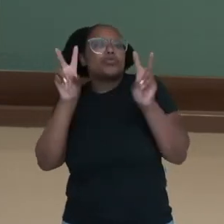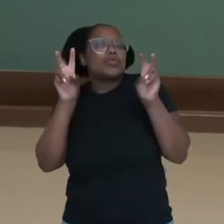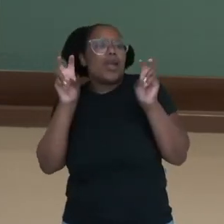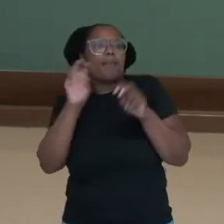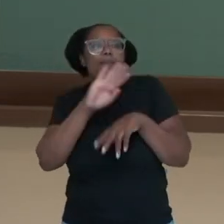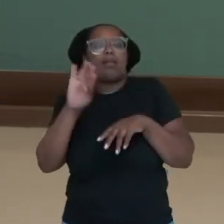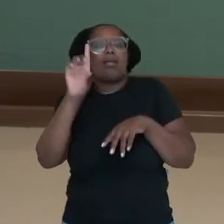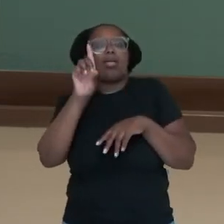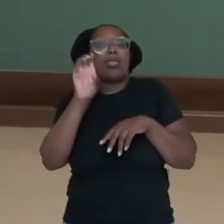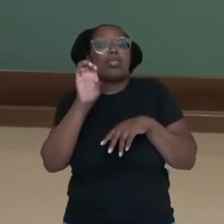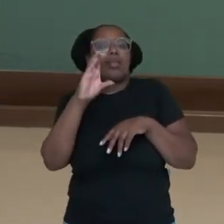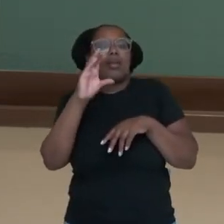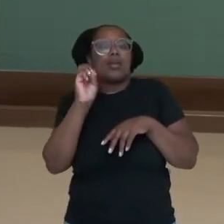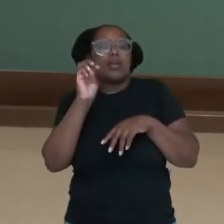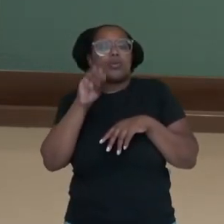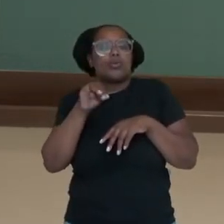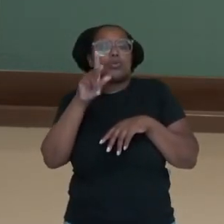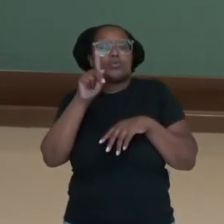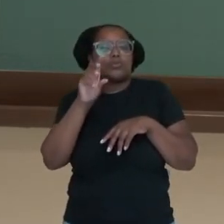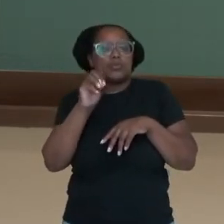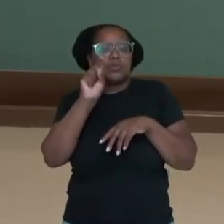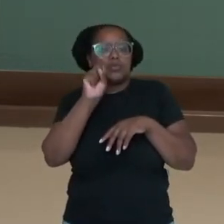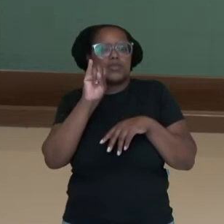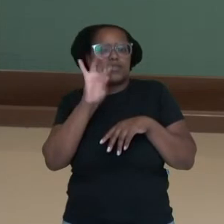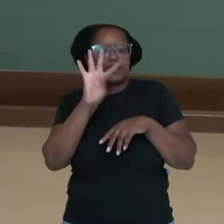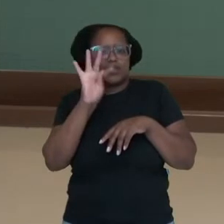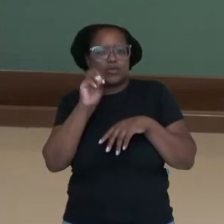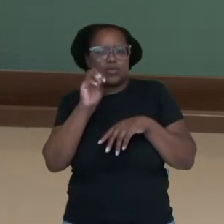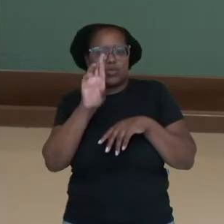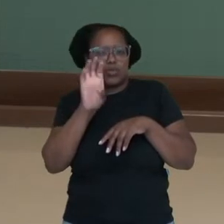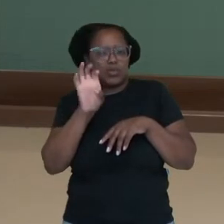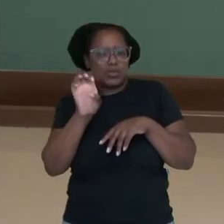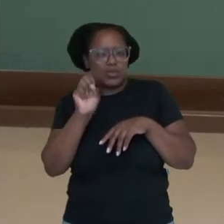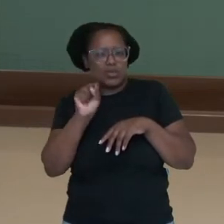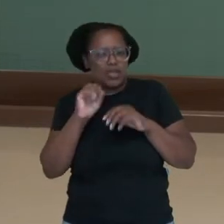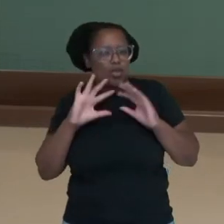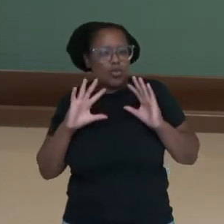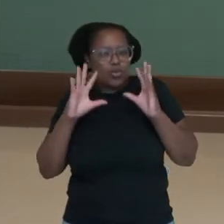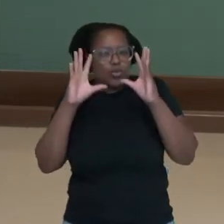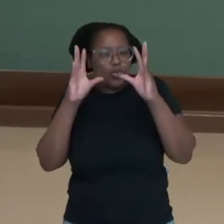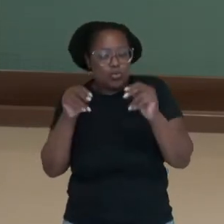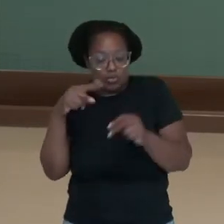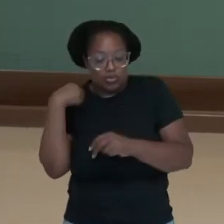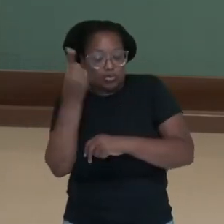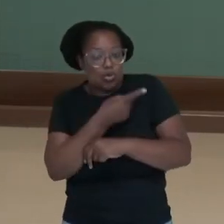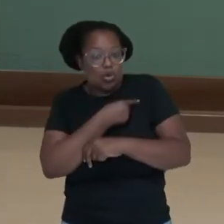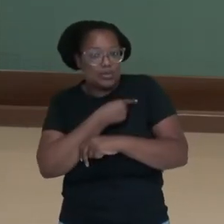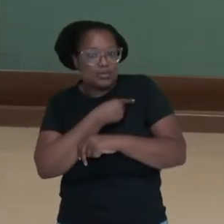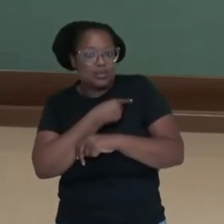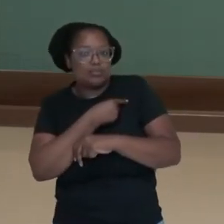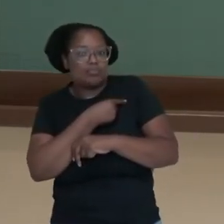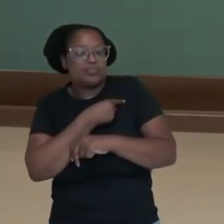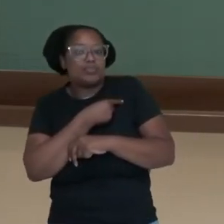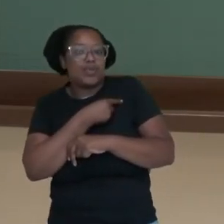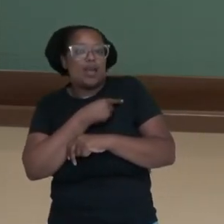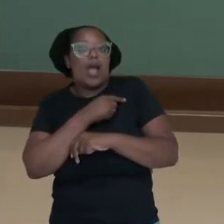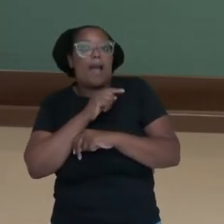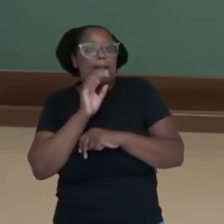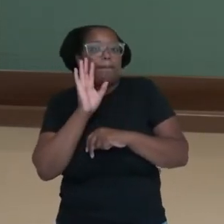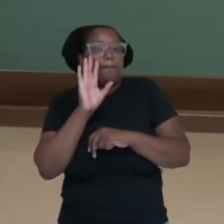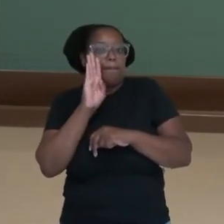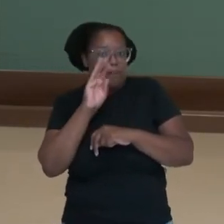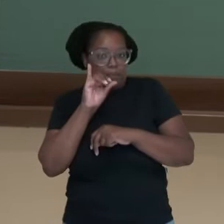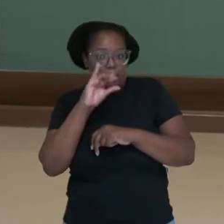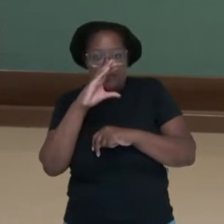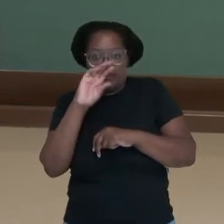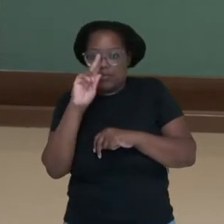matéria orgânica em decomposição. Então todos nós, seres vivos, nós, os animais e as plantas, temos matéria